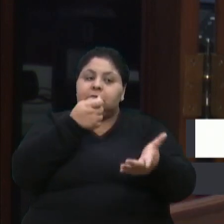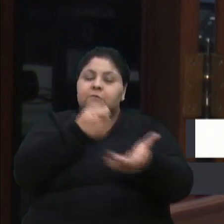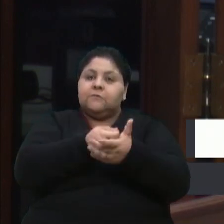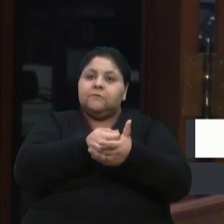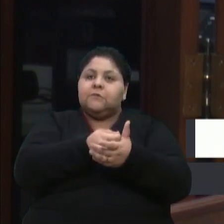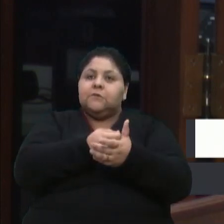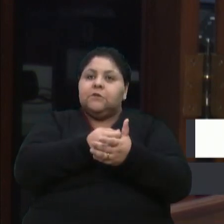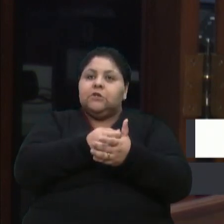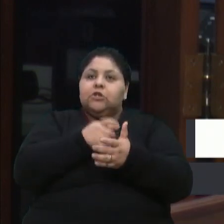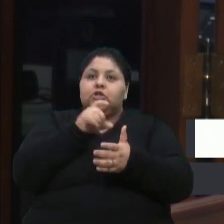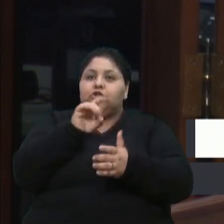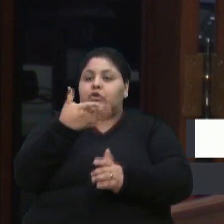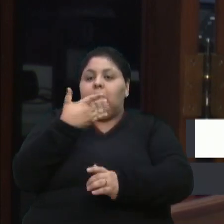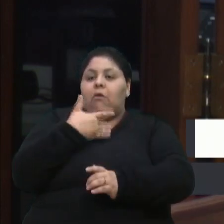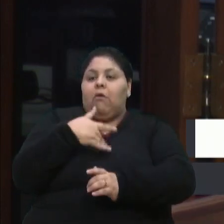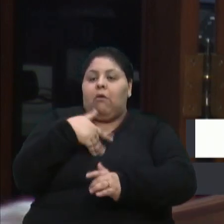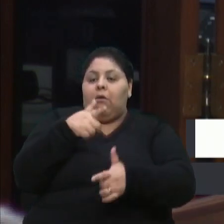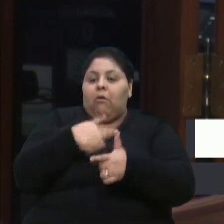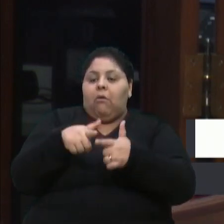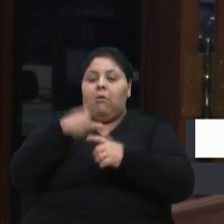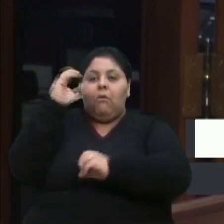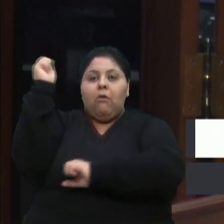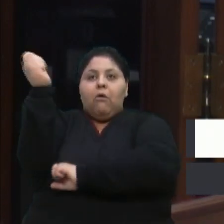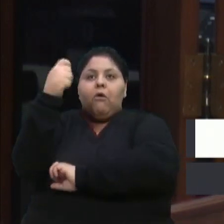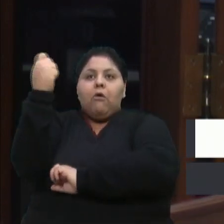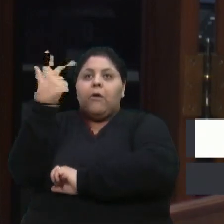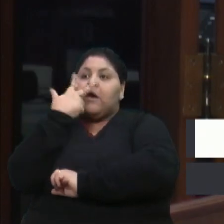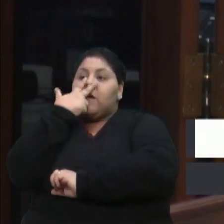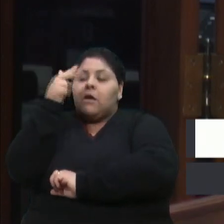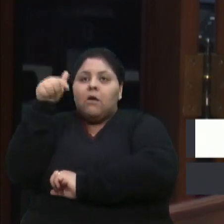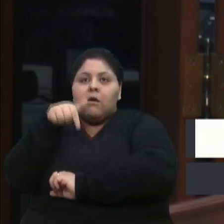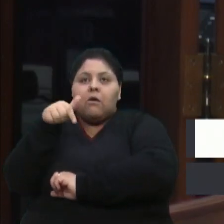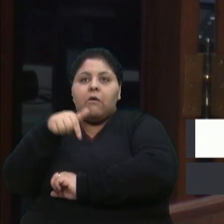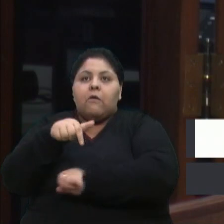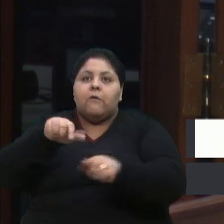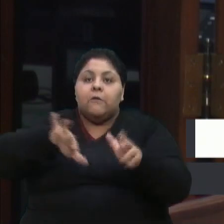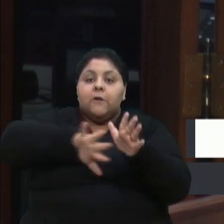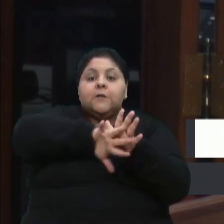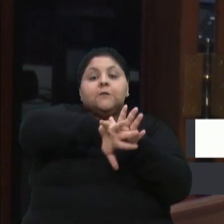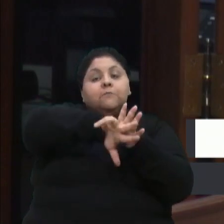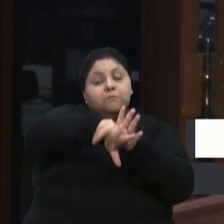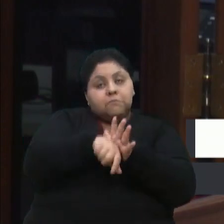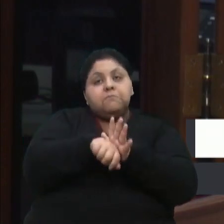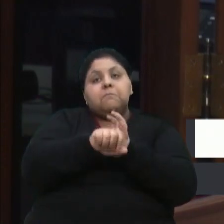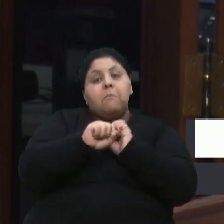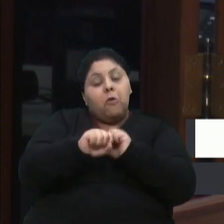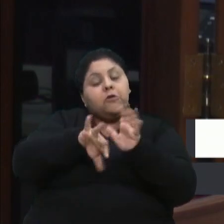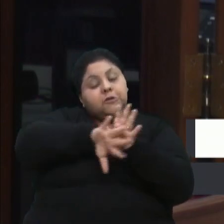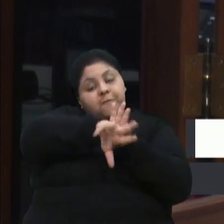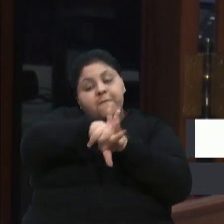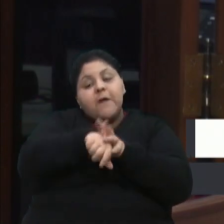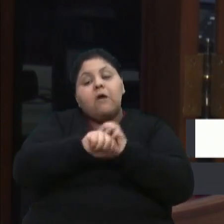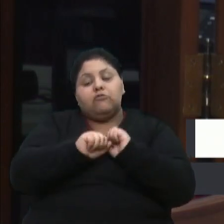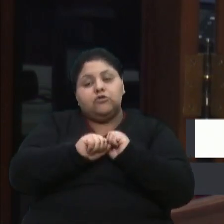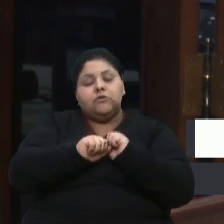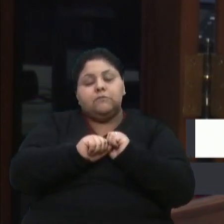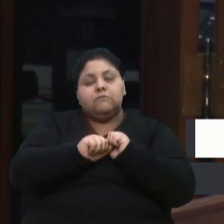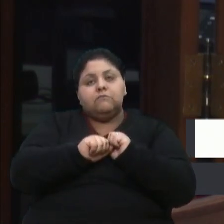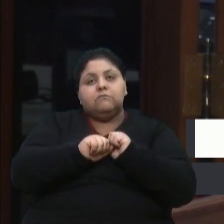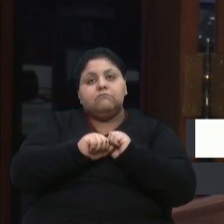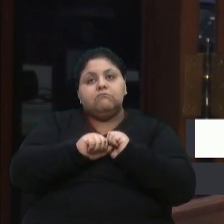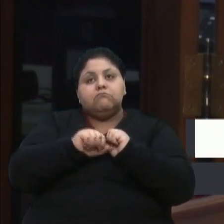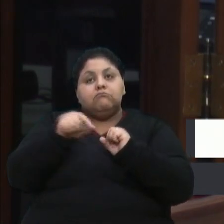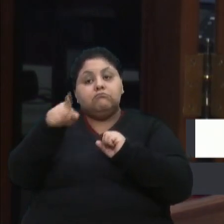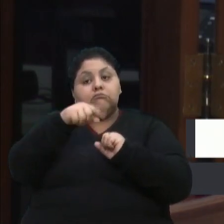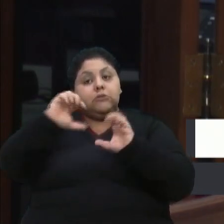com passividade problemas graves como esse, da possível fraude que a gente enfrenta,